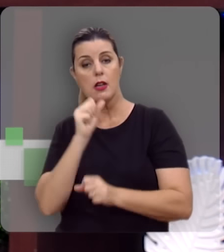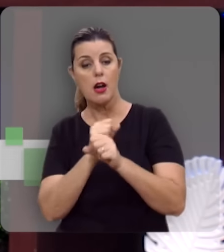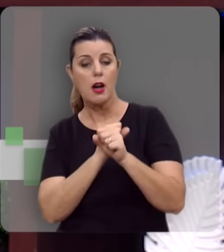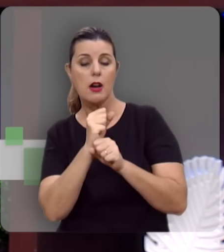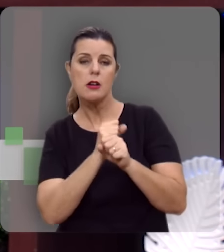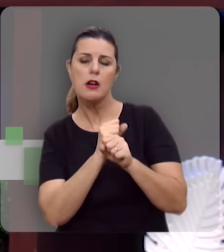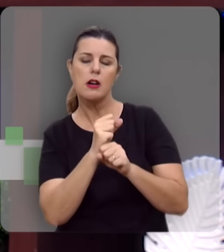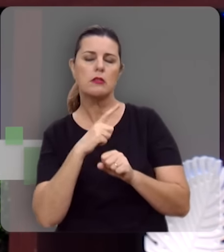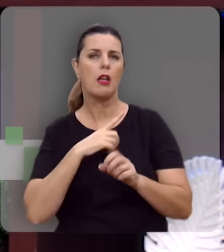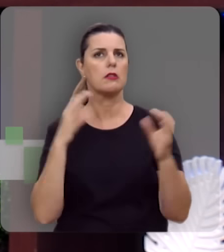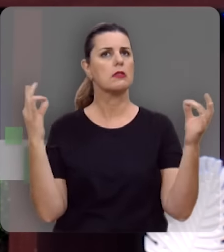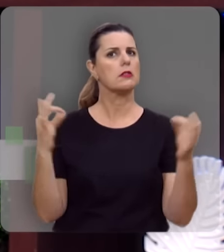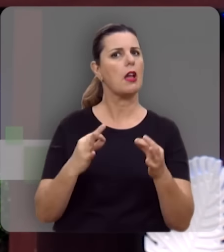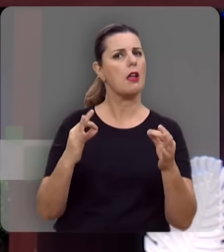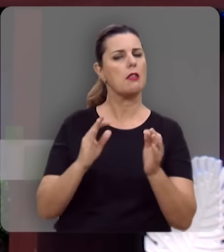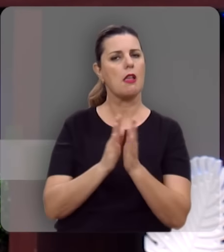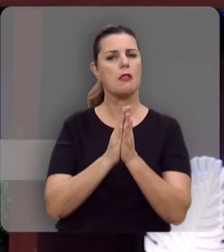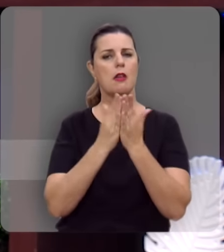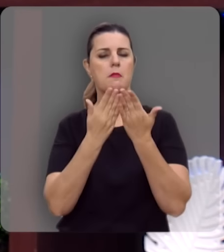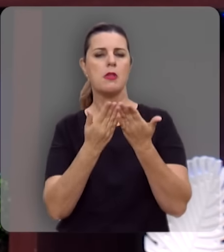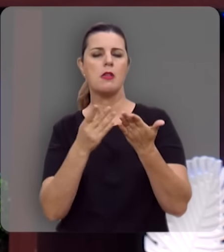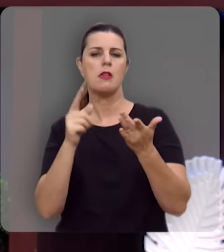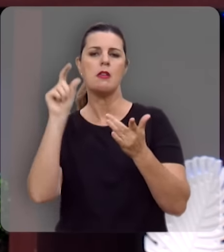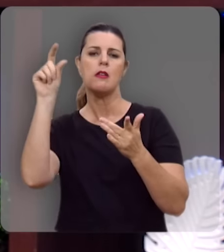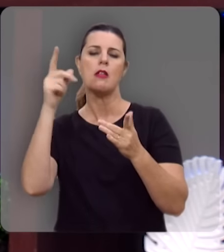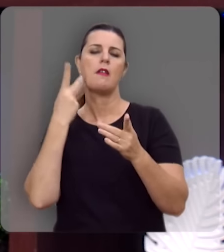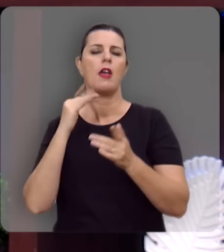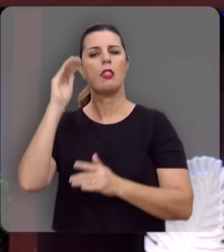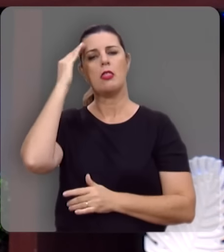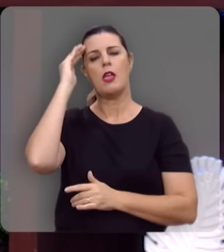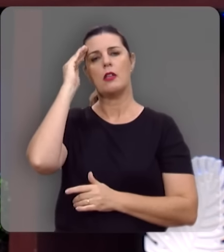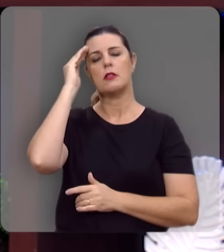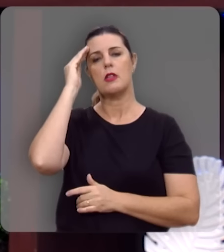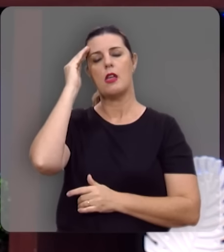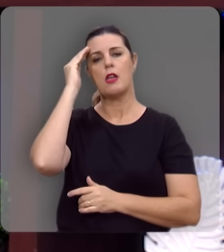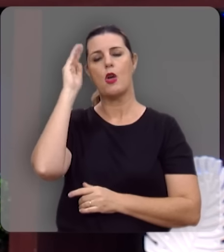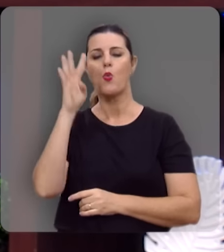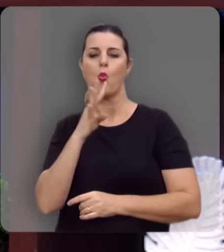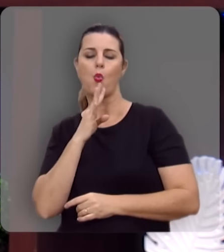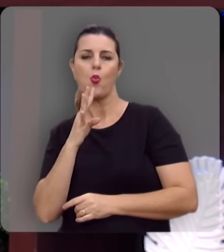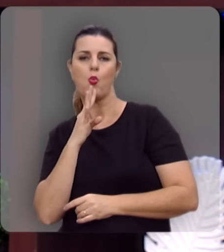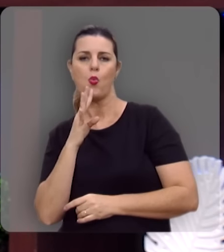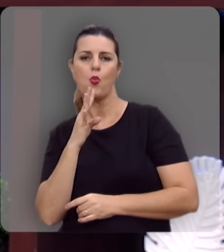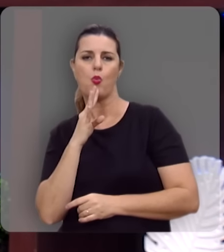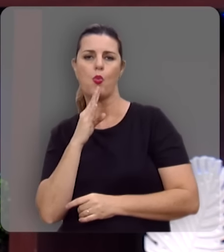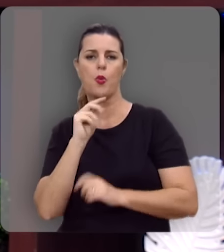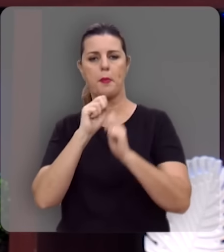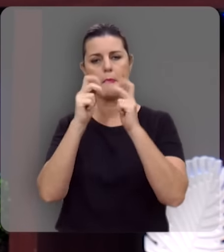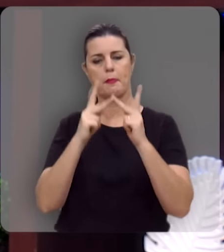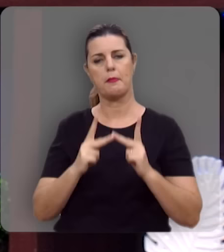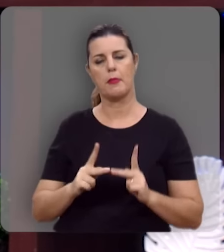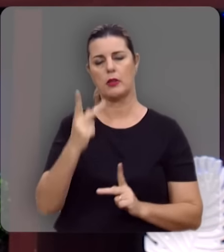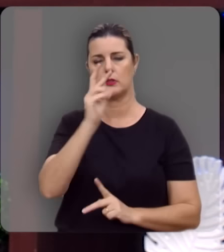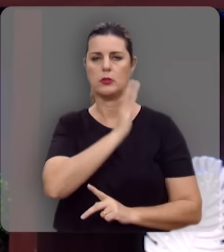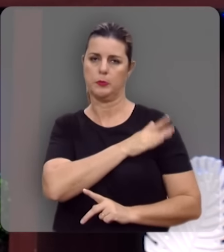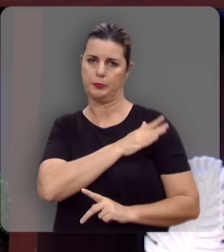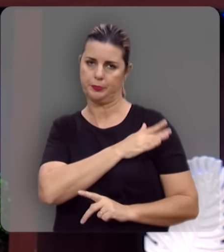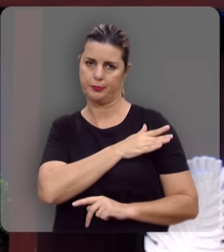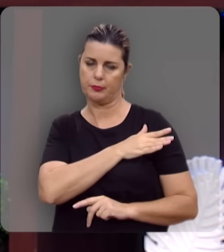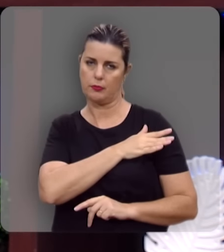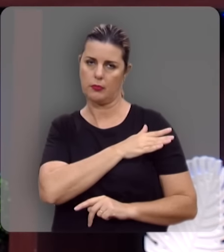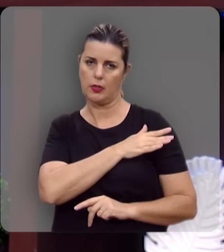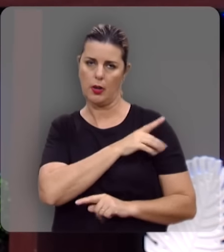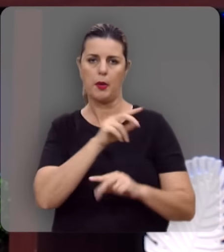essas mensagens bíblicas trarão entendimento, conhecimento e paz ao seu